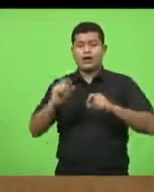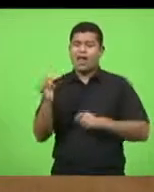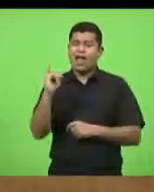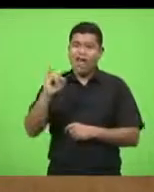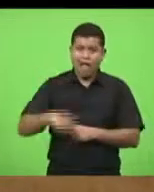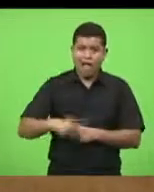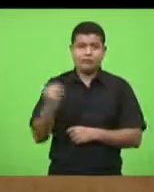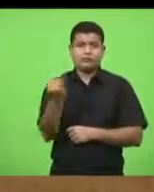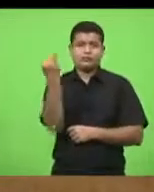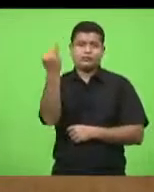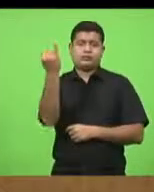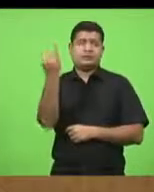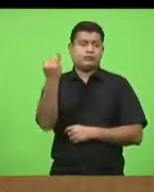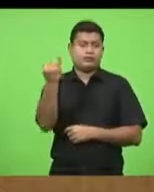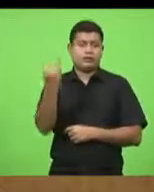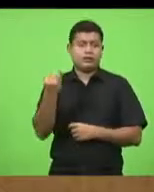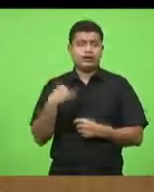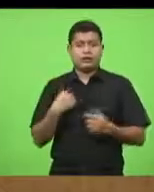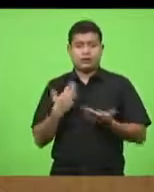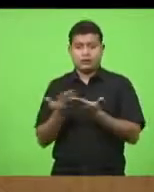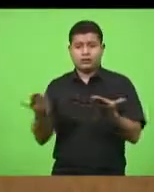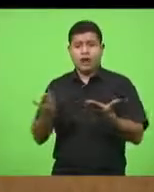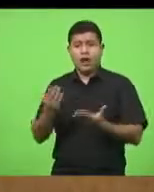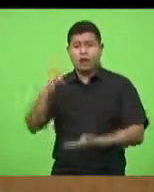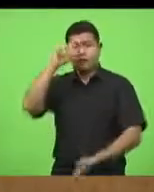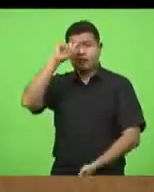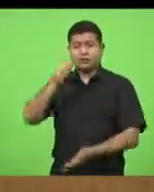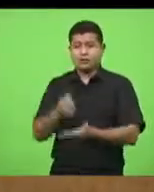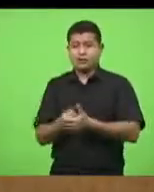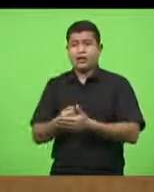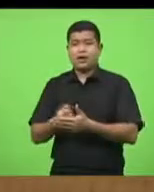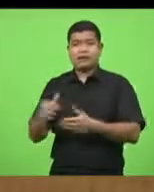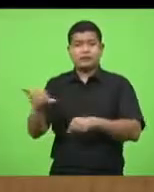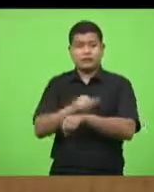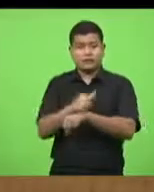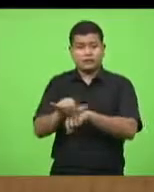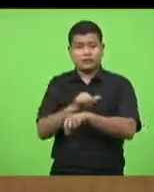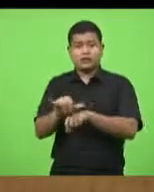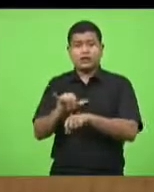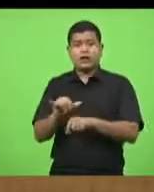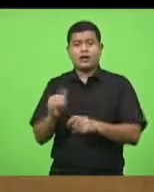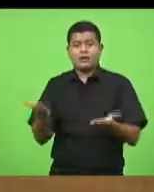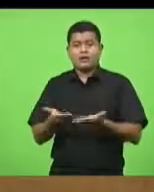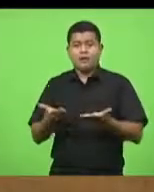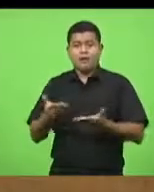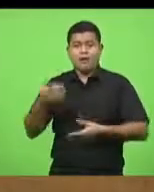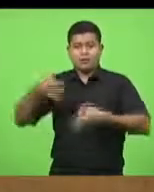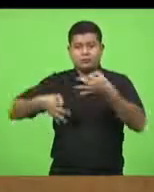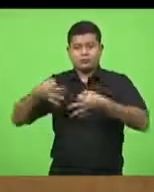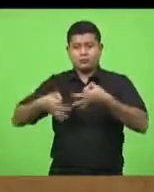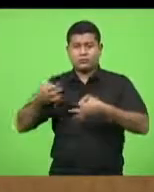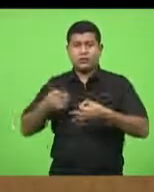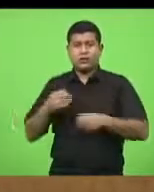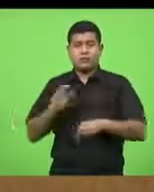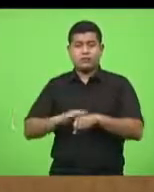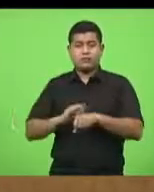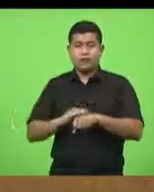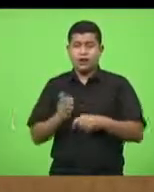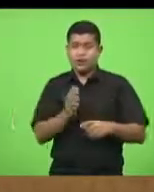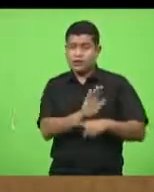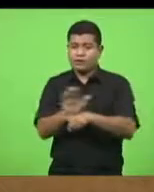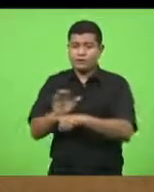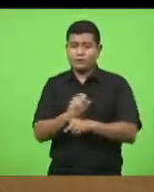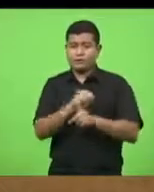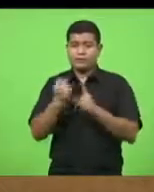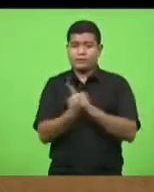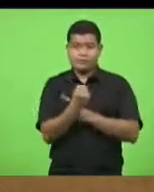gesto e mais esse instrumento jurídico para Santa Catarina, para que possa ser utilizado a Assembleia Legislativa, que